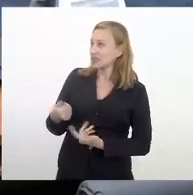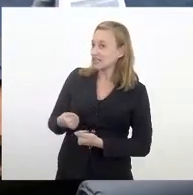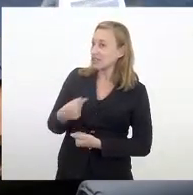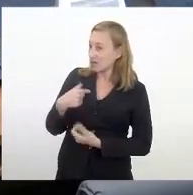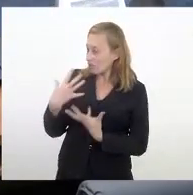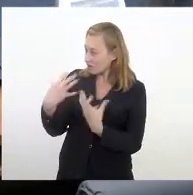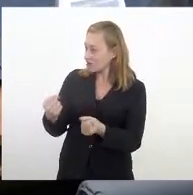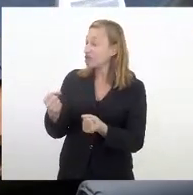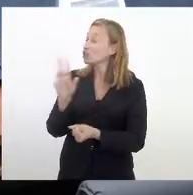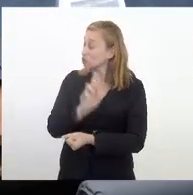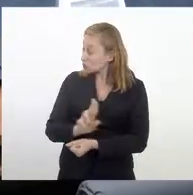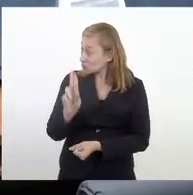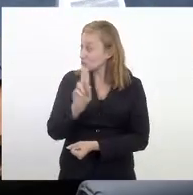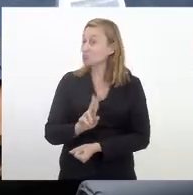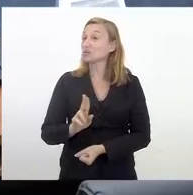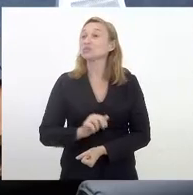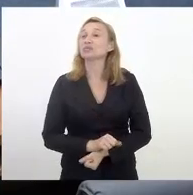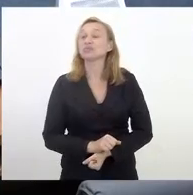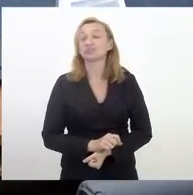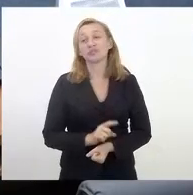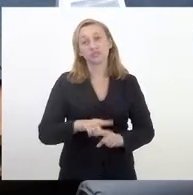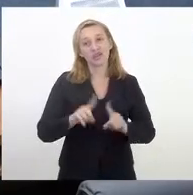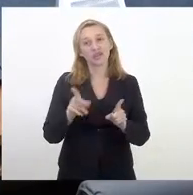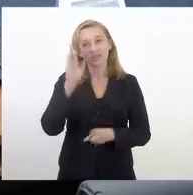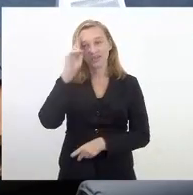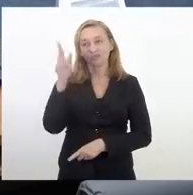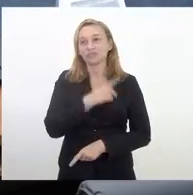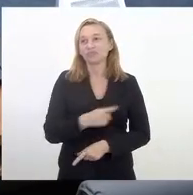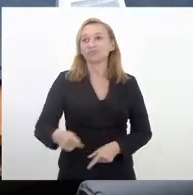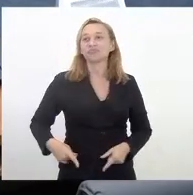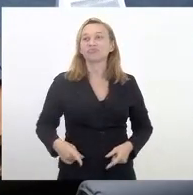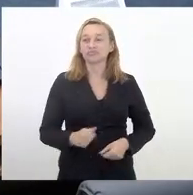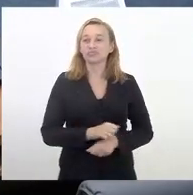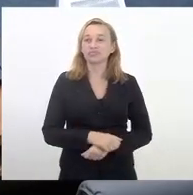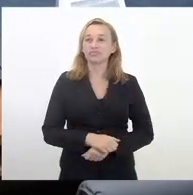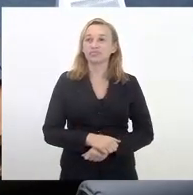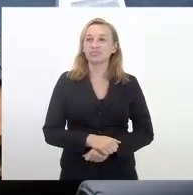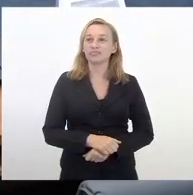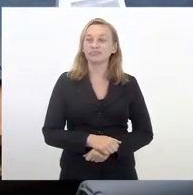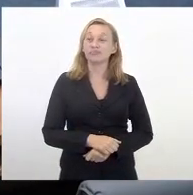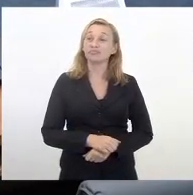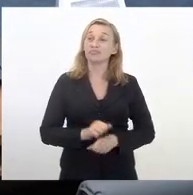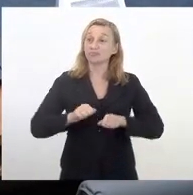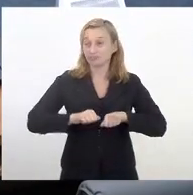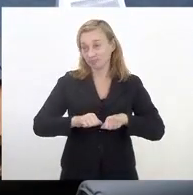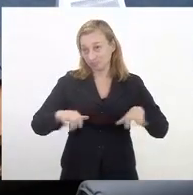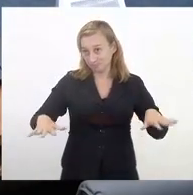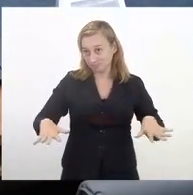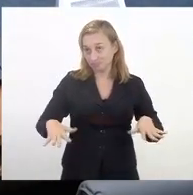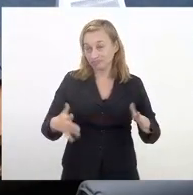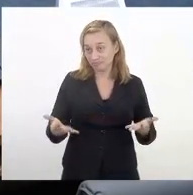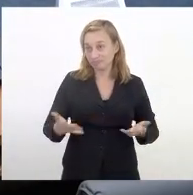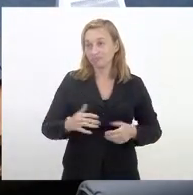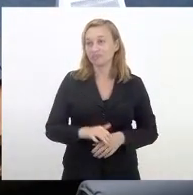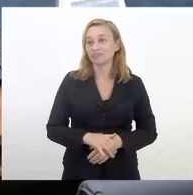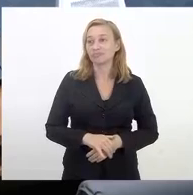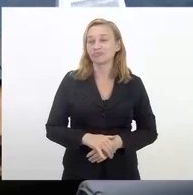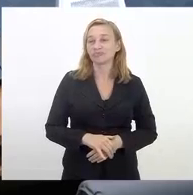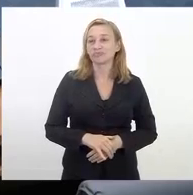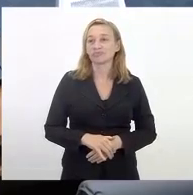aceito e usarei mas seu presidente é uma pandemia o